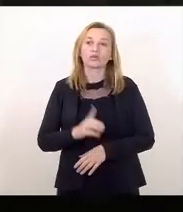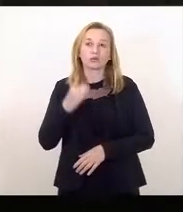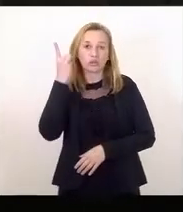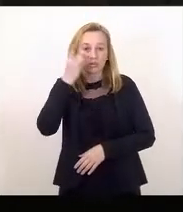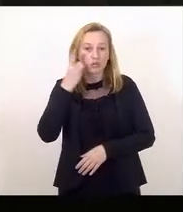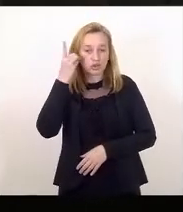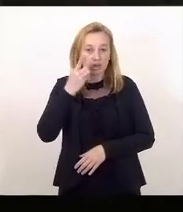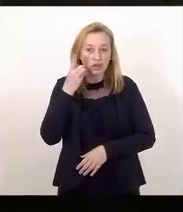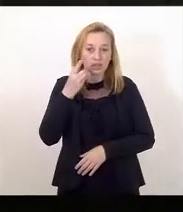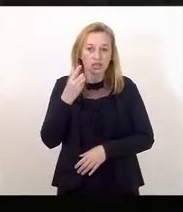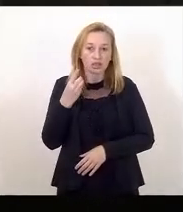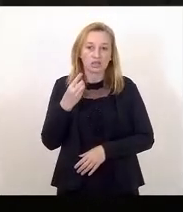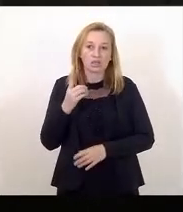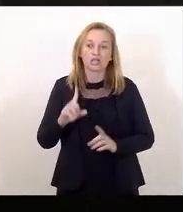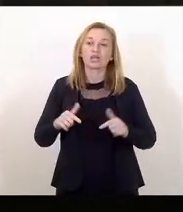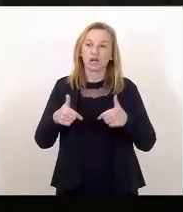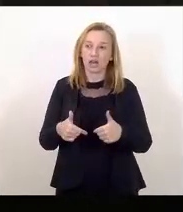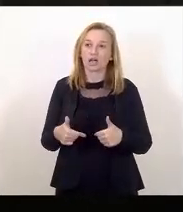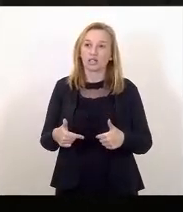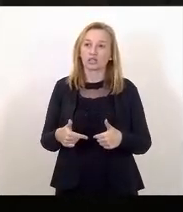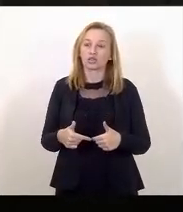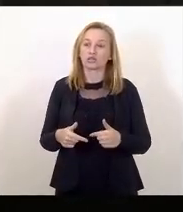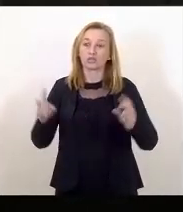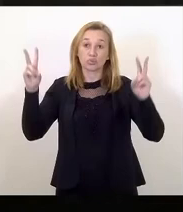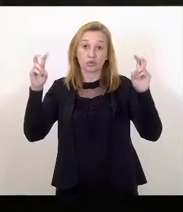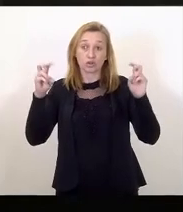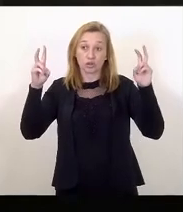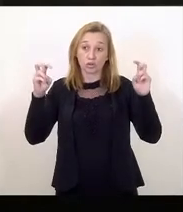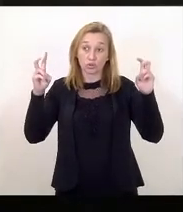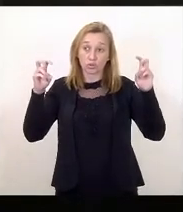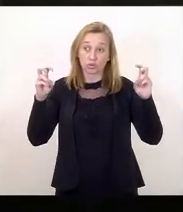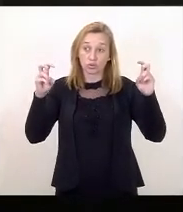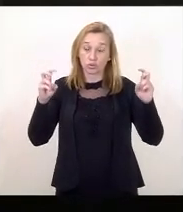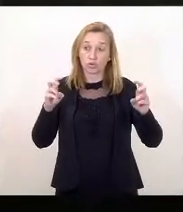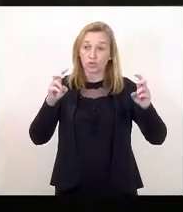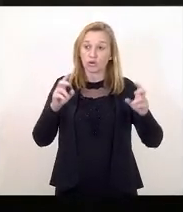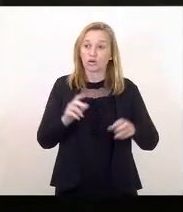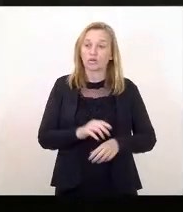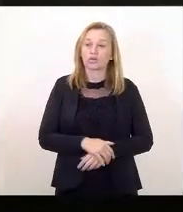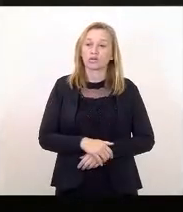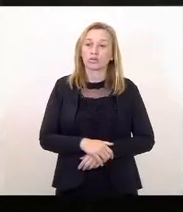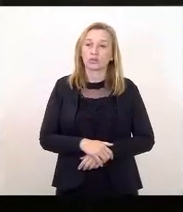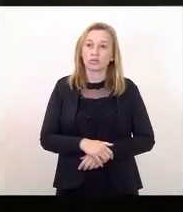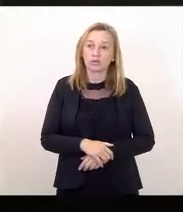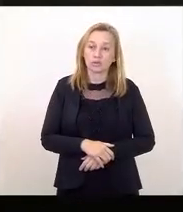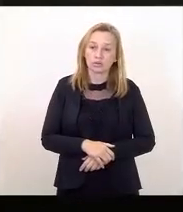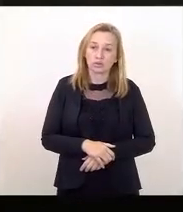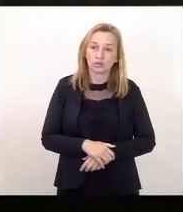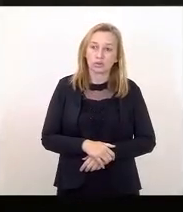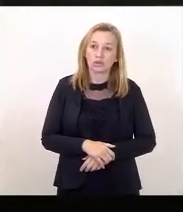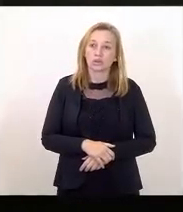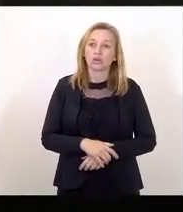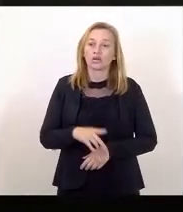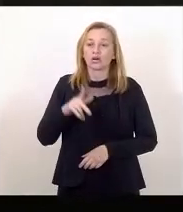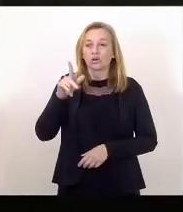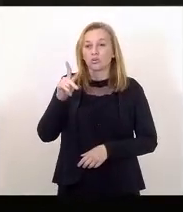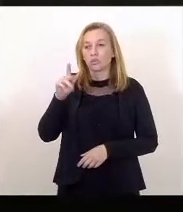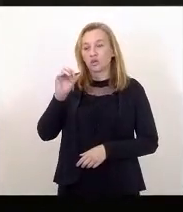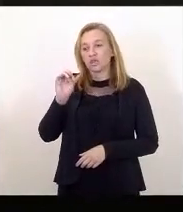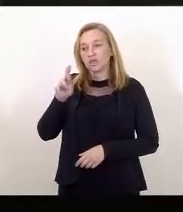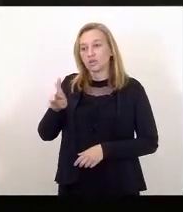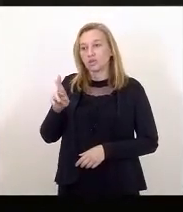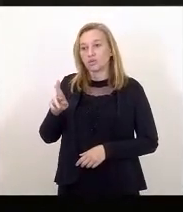deputado que há muito atua nas questões dos portadores de necessidades especiais, eu não tenho a menor dúvida que